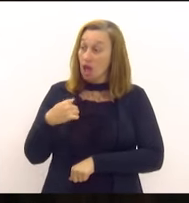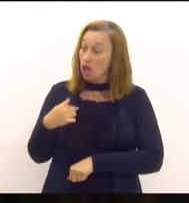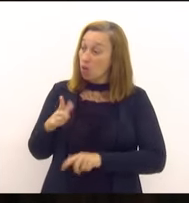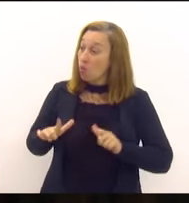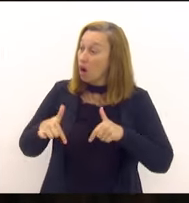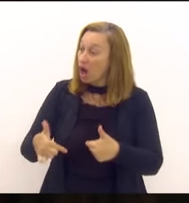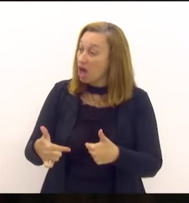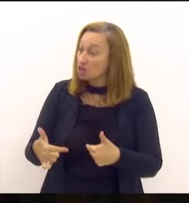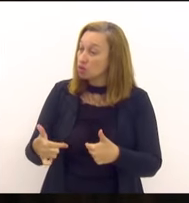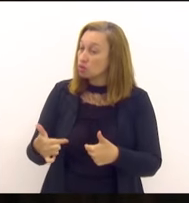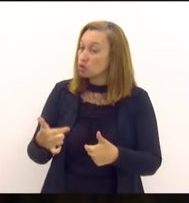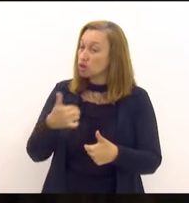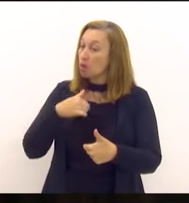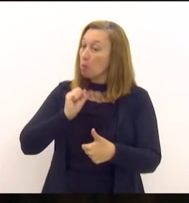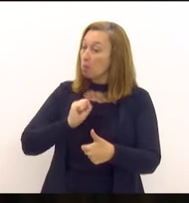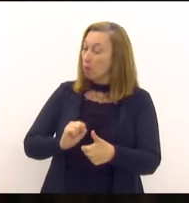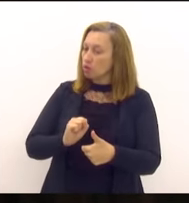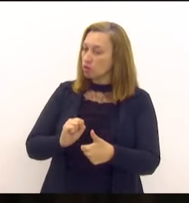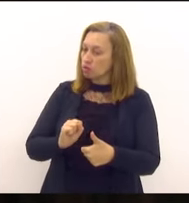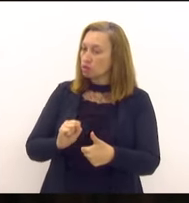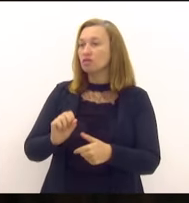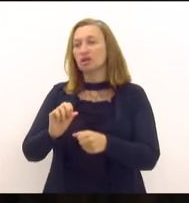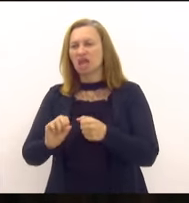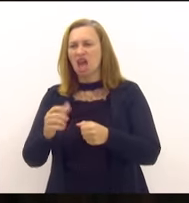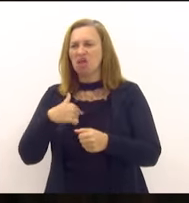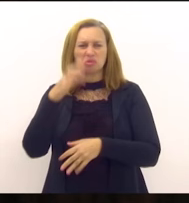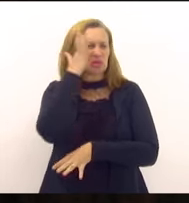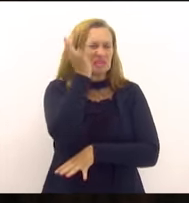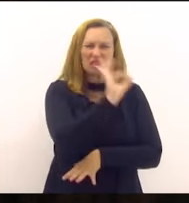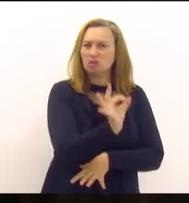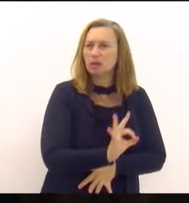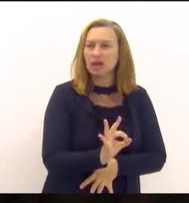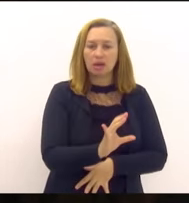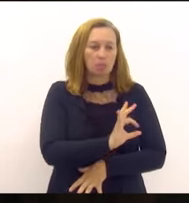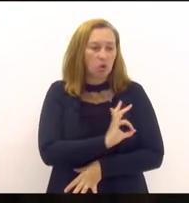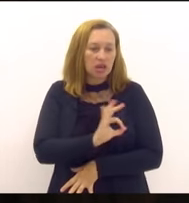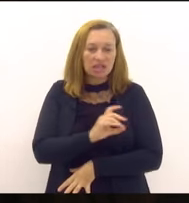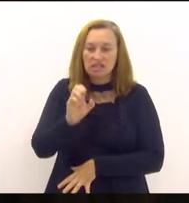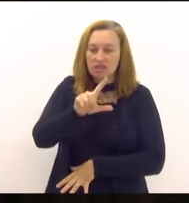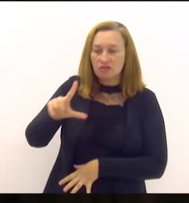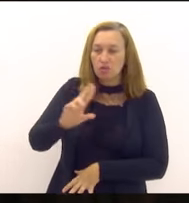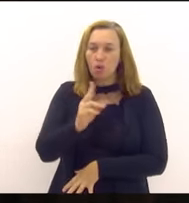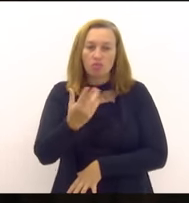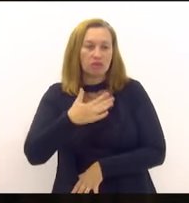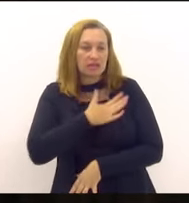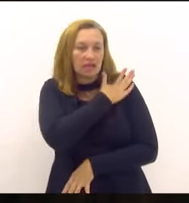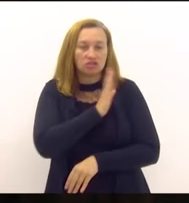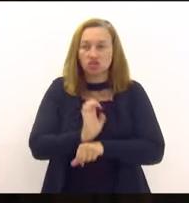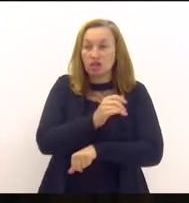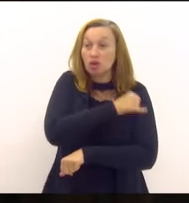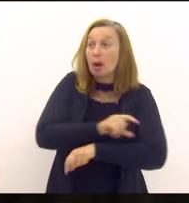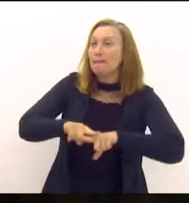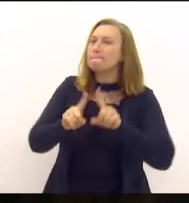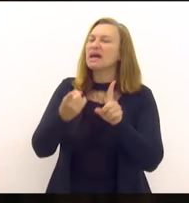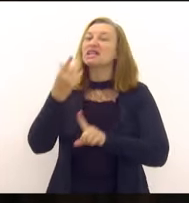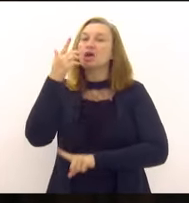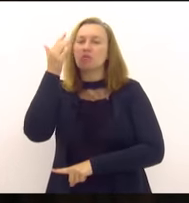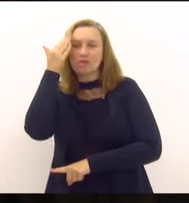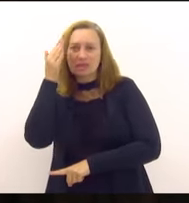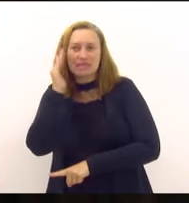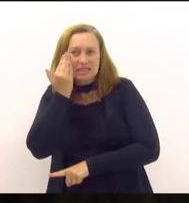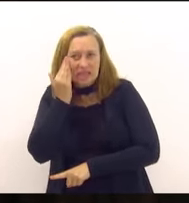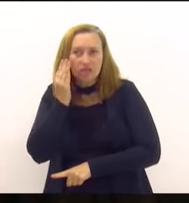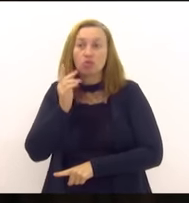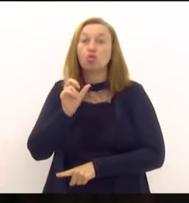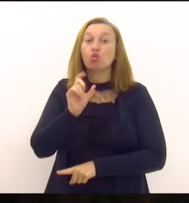cabe, eu não entendo nada de polícia civil, muito menos de polícia militar do estado do Rio. Mas entendo de gente, entendo